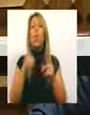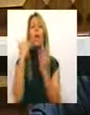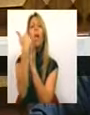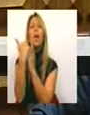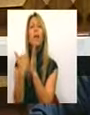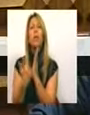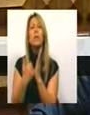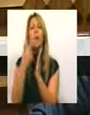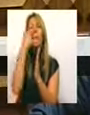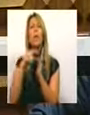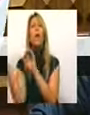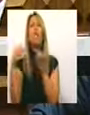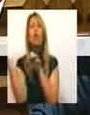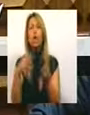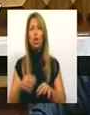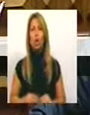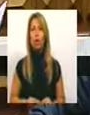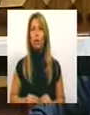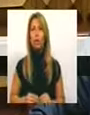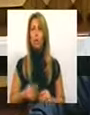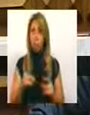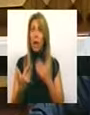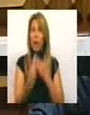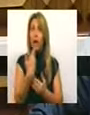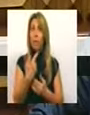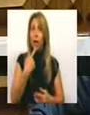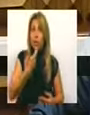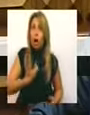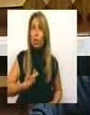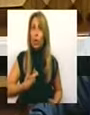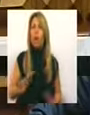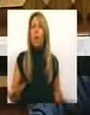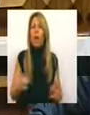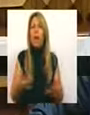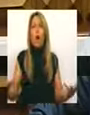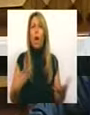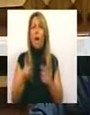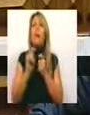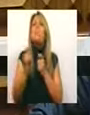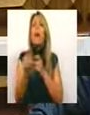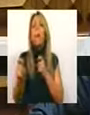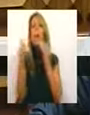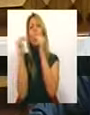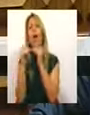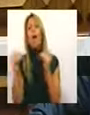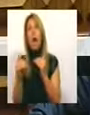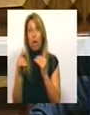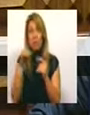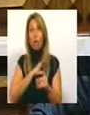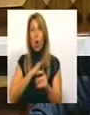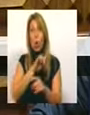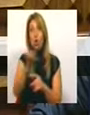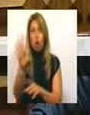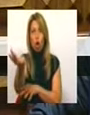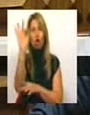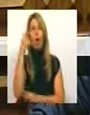que é que o senhor entende? Diretamente, Sr. Ministro, responda-me lá. O que é isto agora destes pagamentos categorizados? É o senhor escolher a quem é que quer